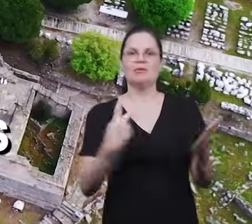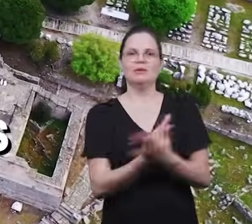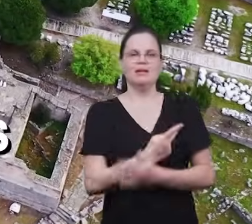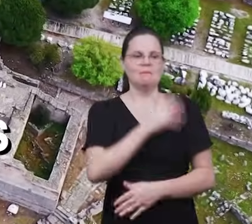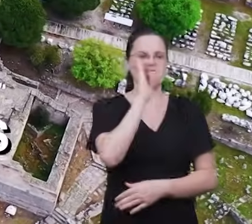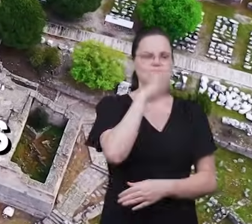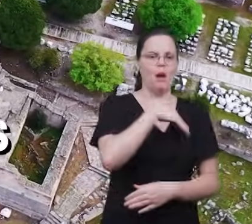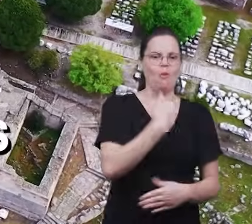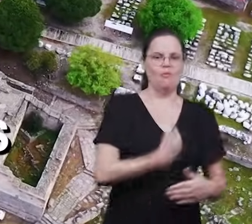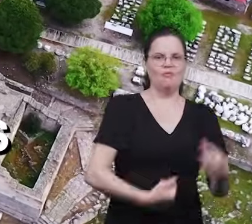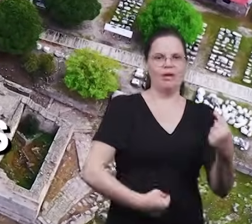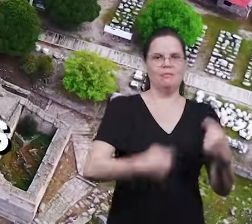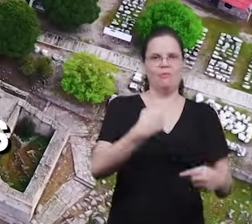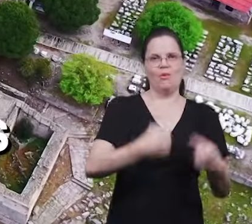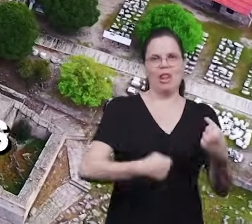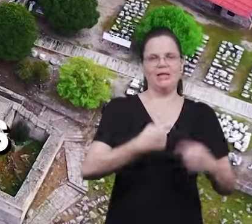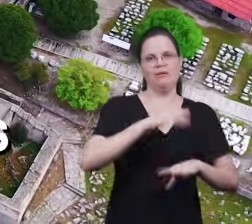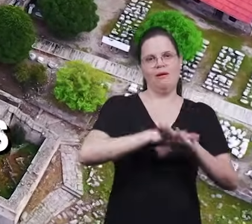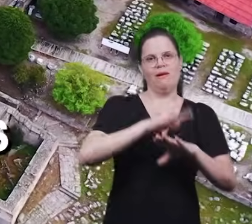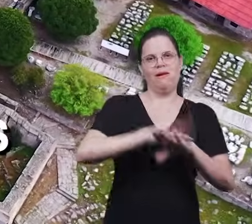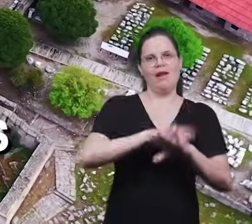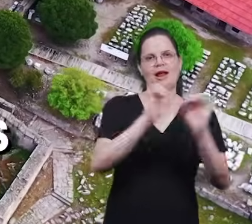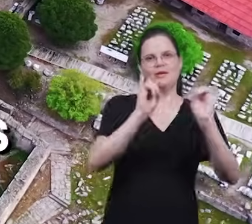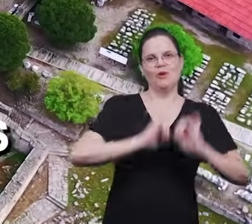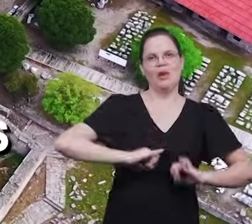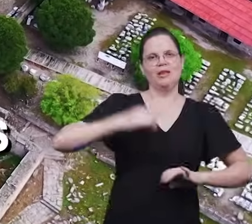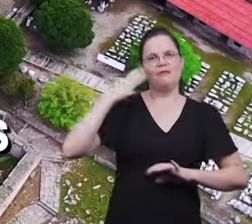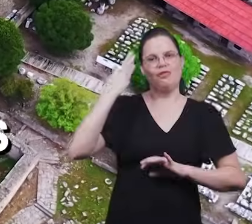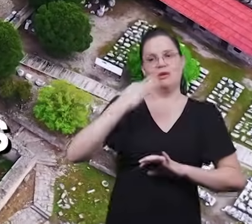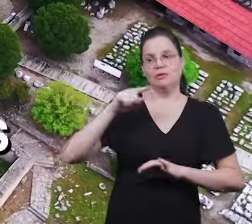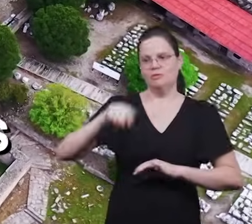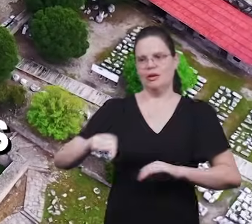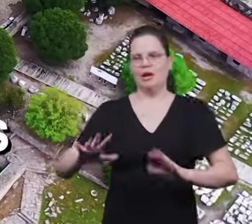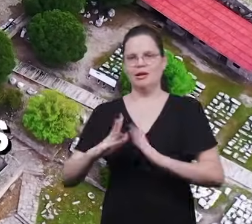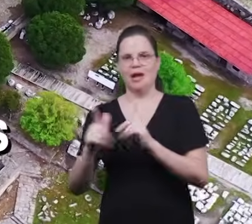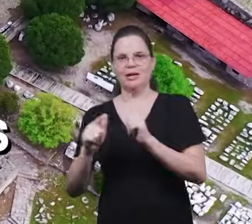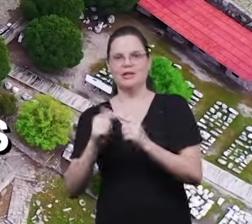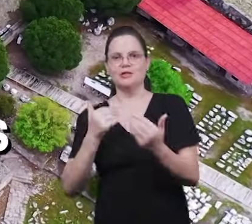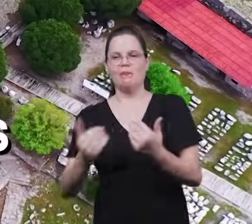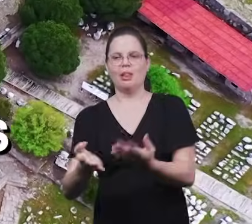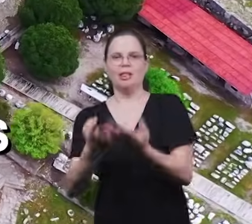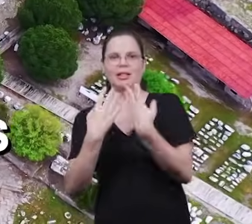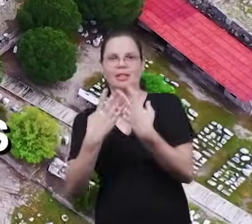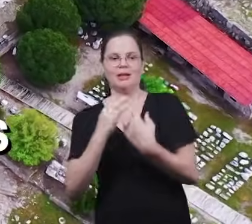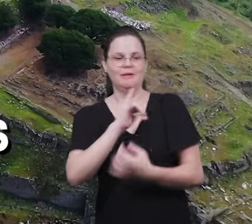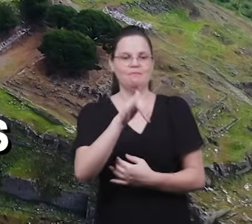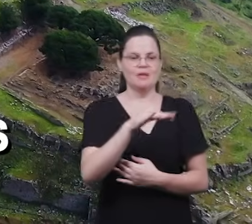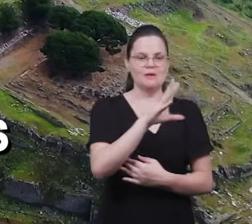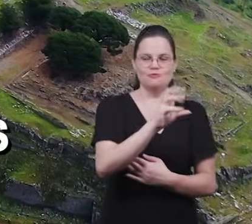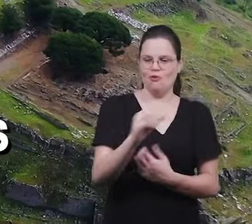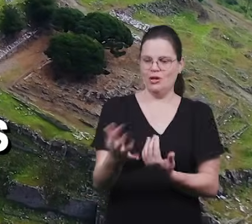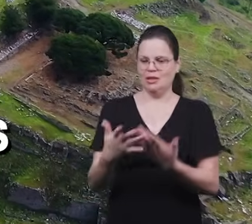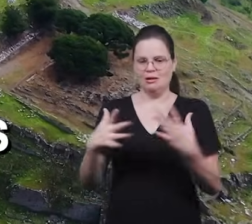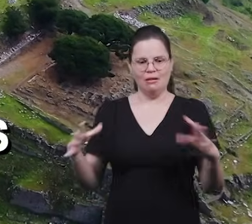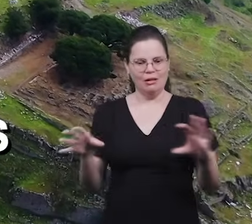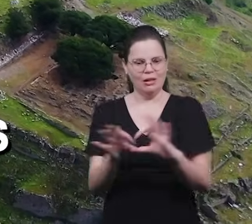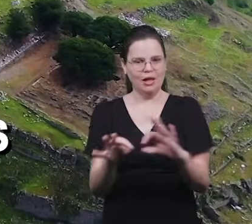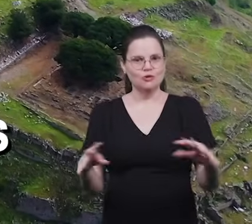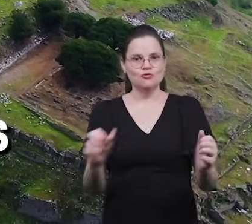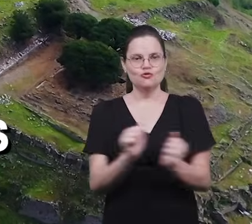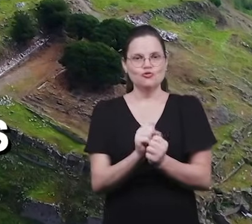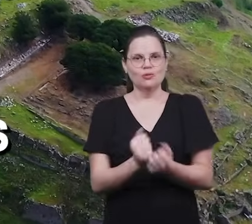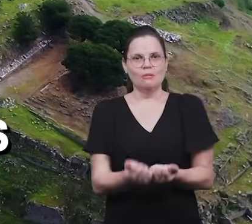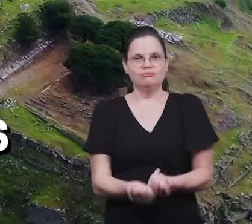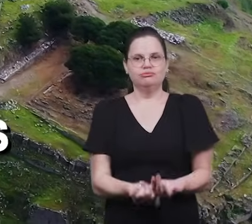na parábola do joio e do trigo tem uma expressão que diz assim: deixai ambos crescerem juntos. Então, a partir dali, cristianismo e paganismo iriam começar